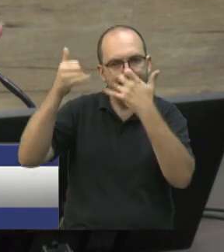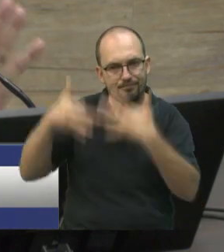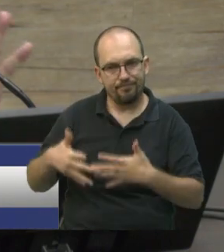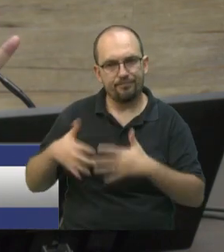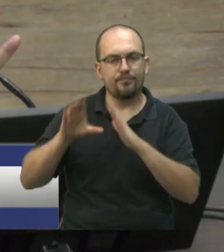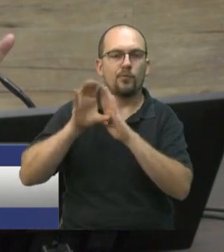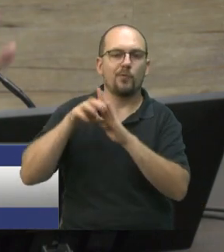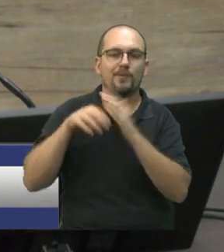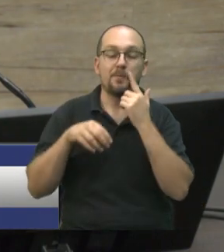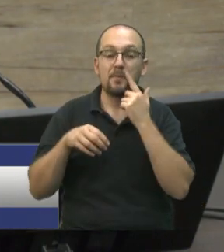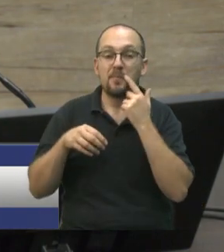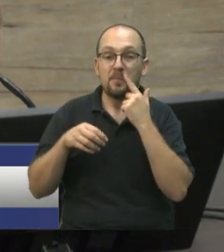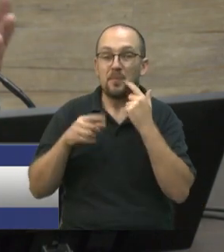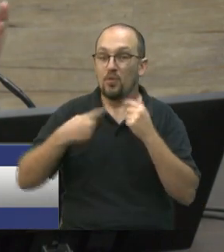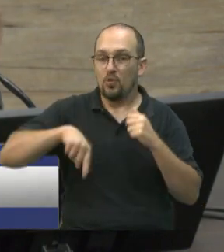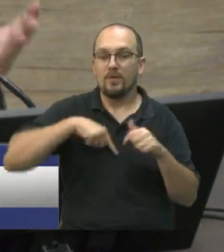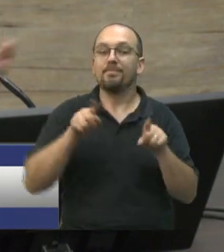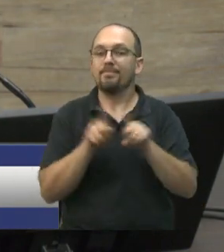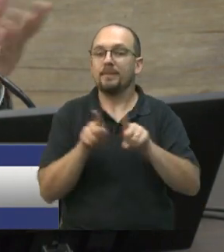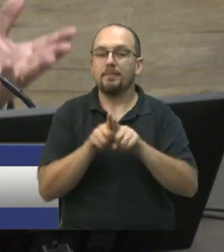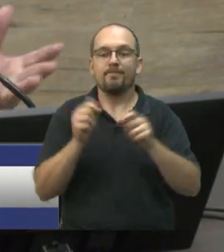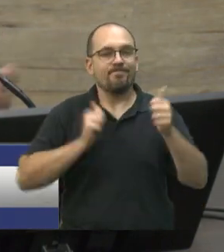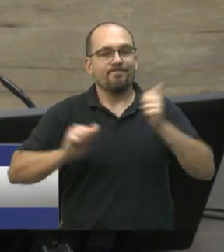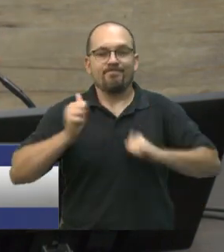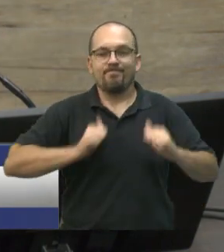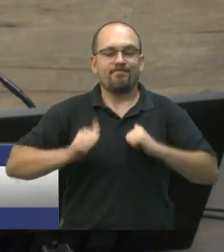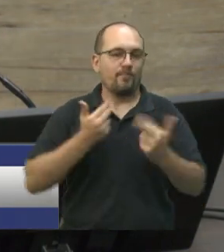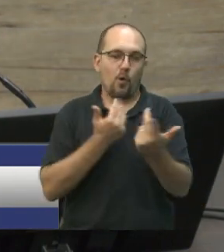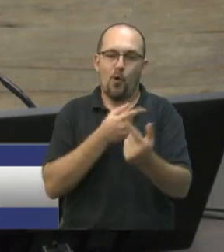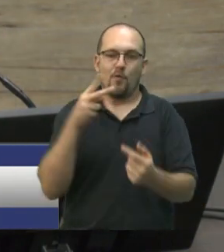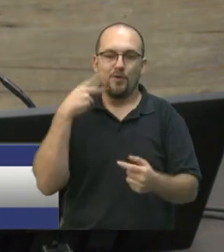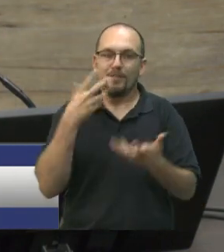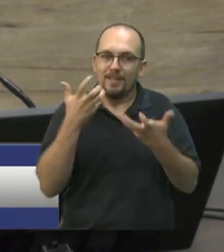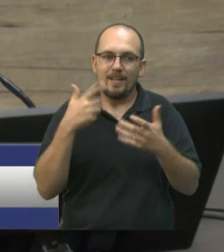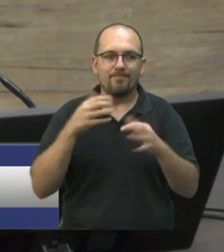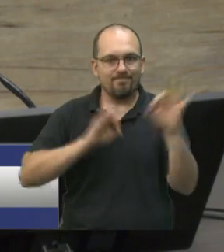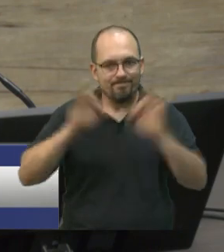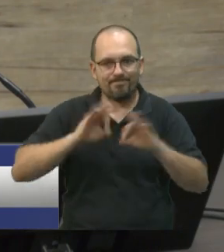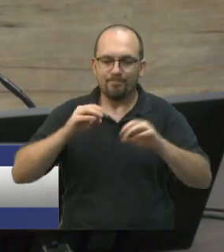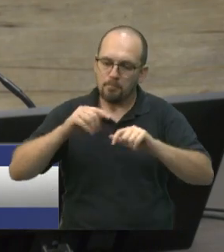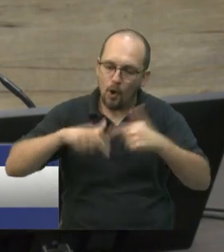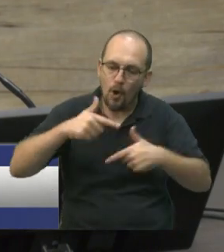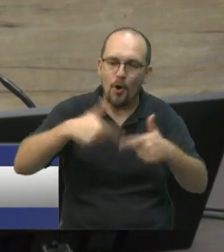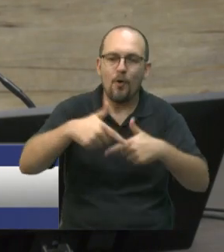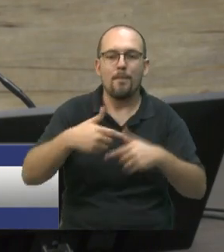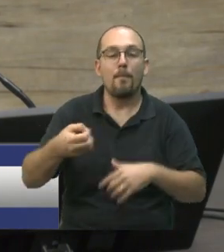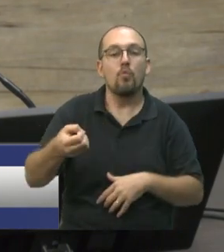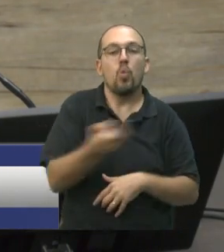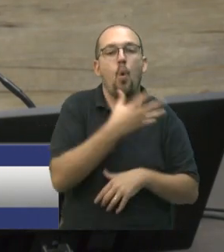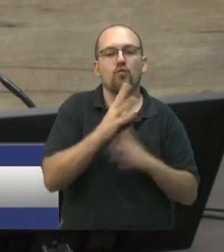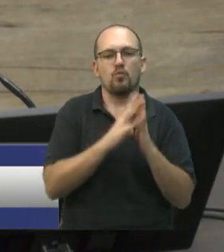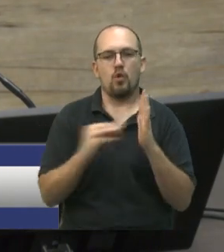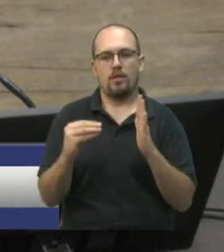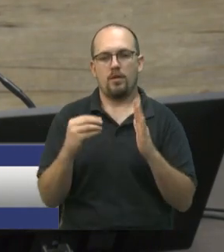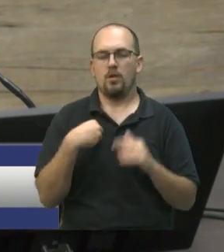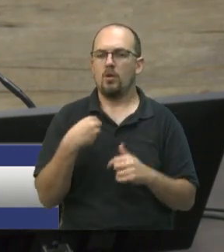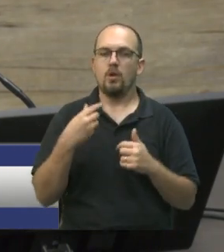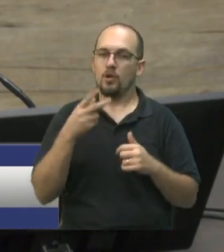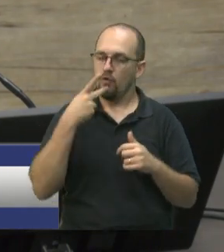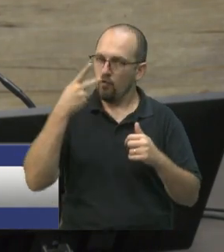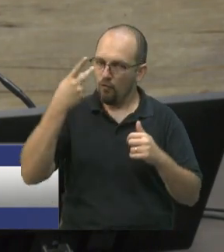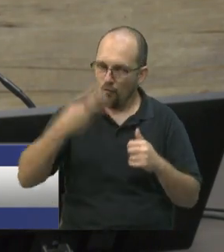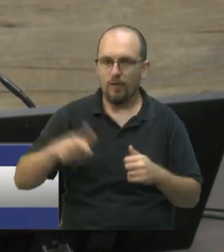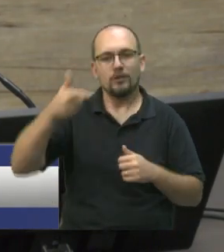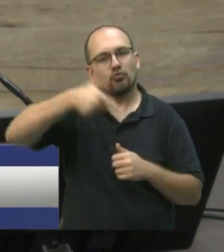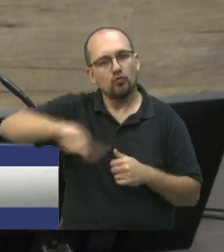porque a gente está também aí tão ansioso quanto vocês para colocar esse planejamento nesse modelo novo. Eu não vou cansar de falar isso para